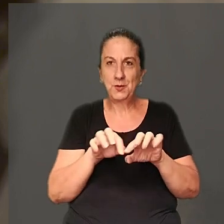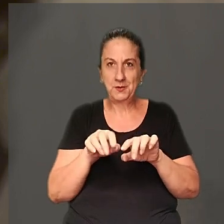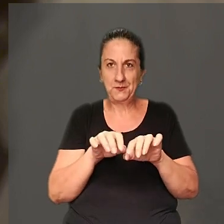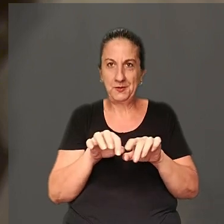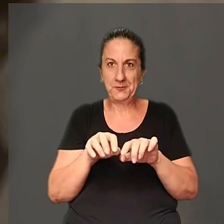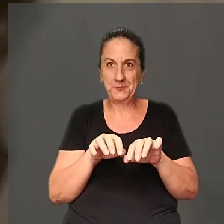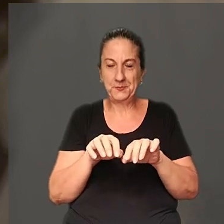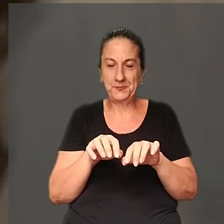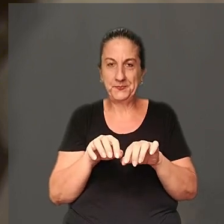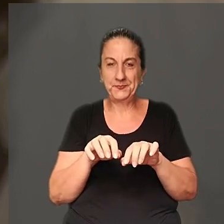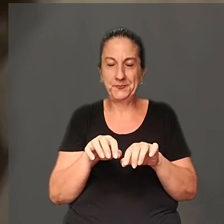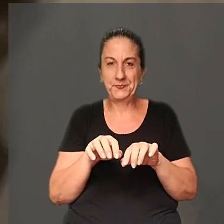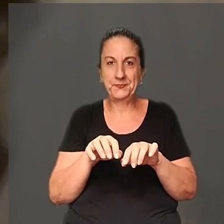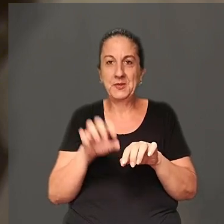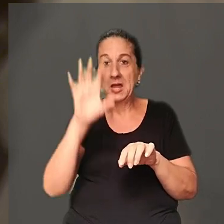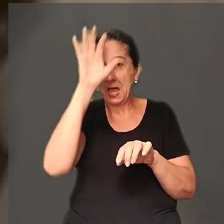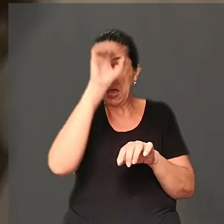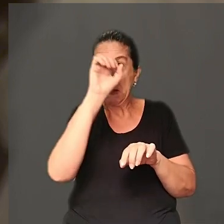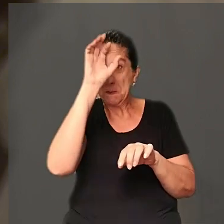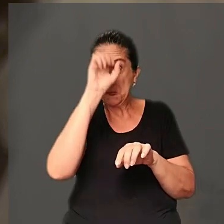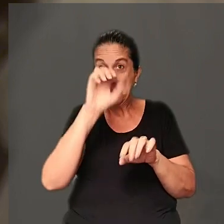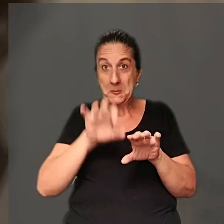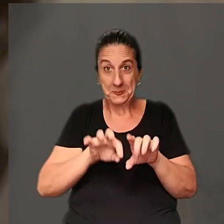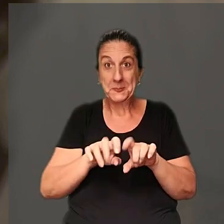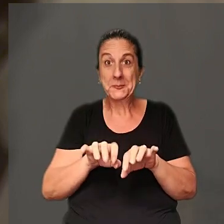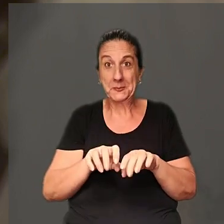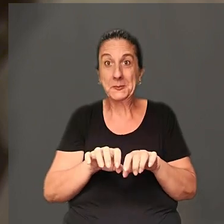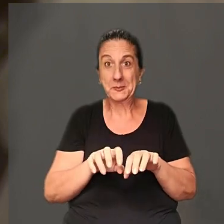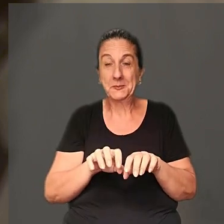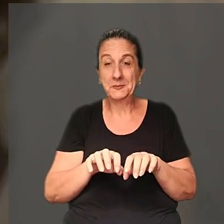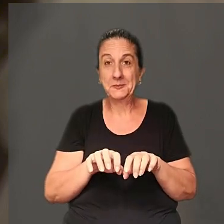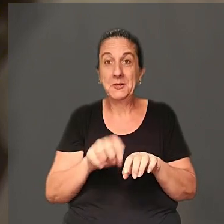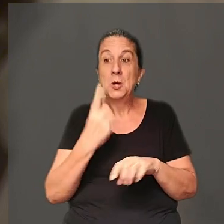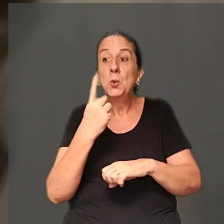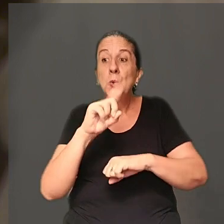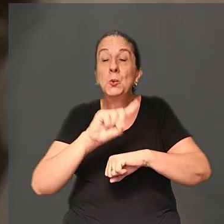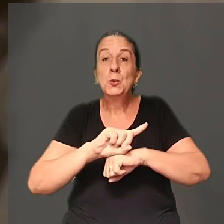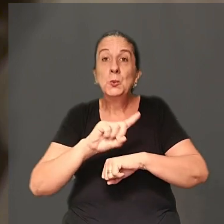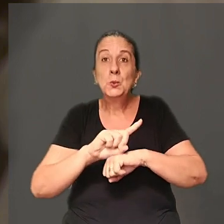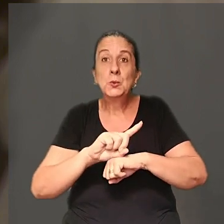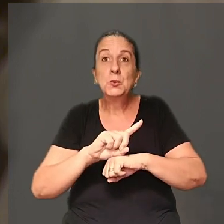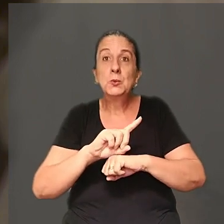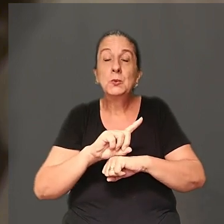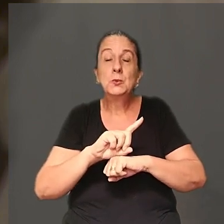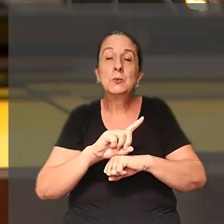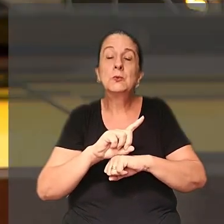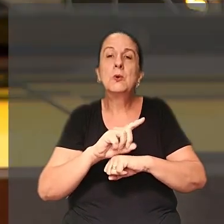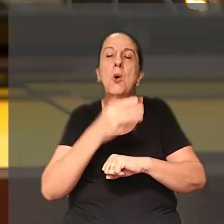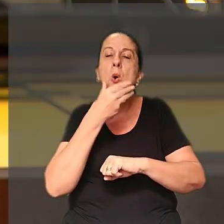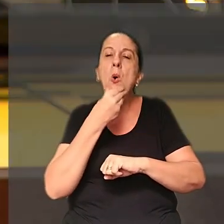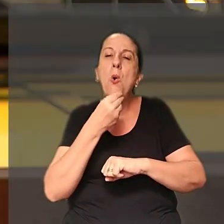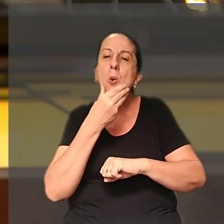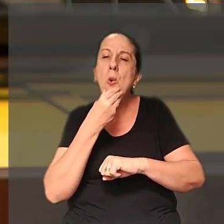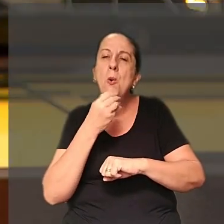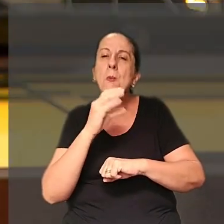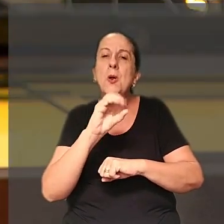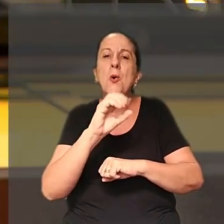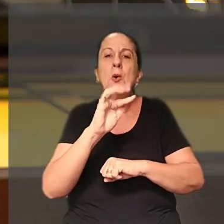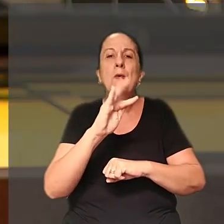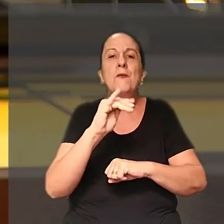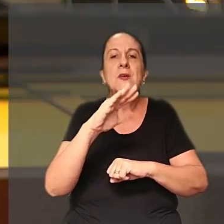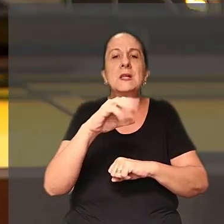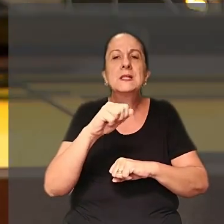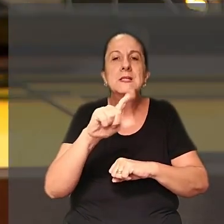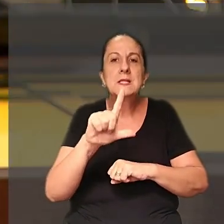de datilografia e aprendi a datilografia. Um dia, o oficial do